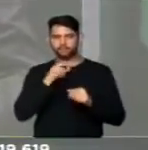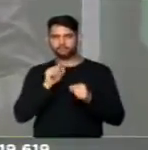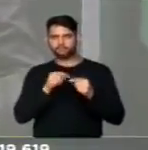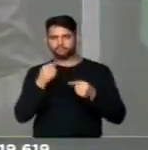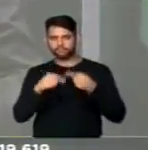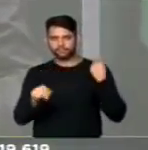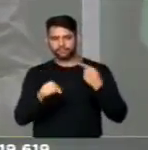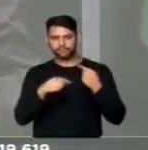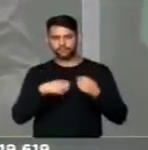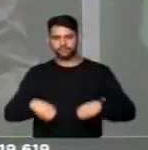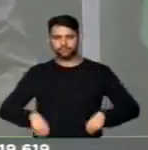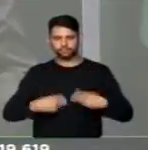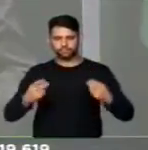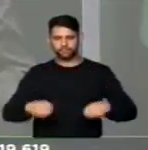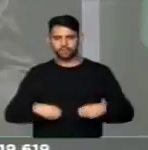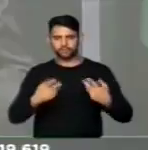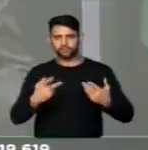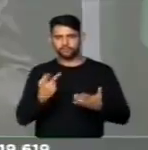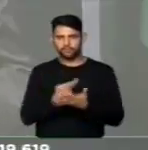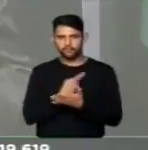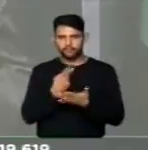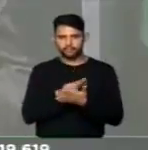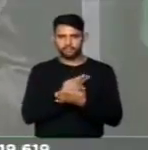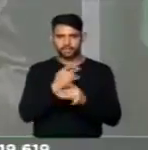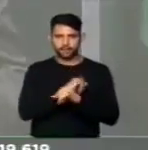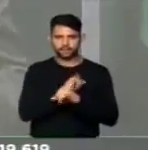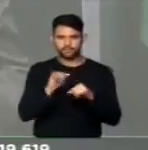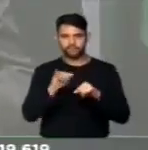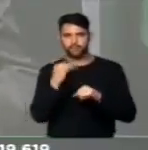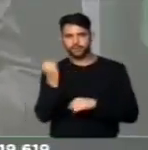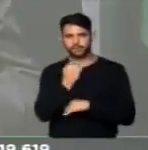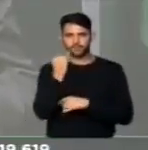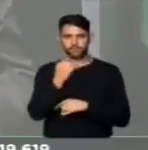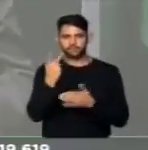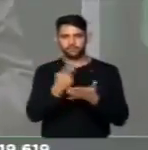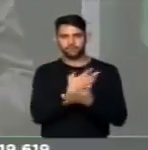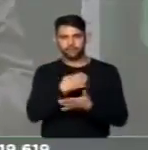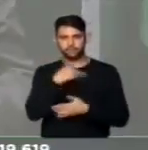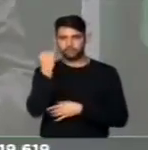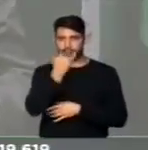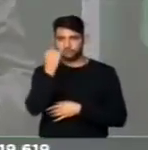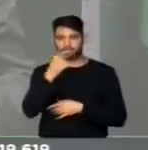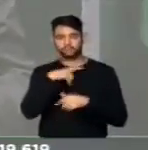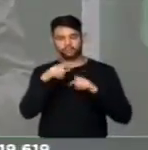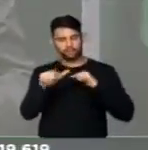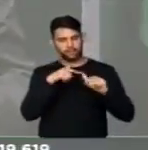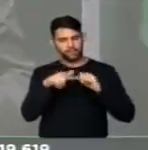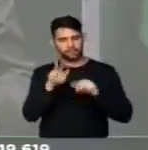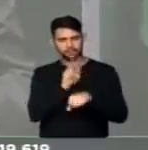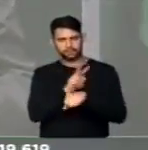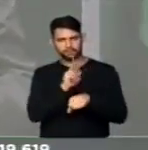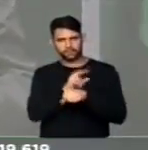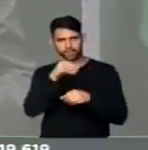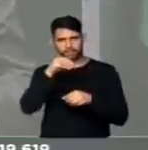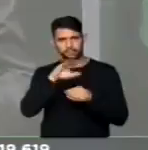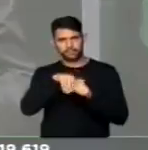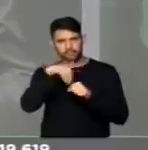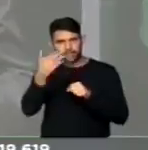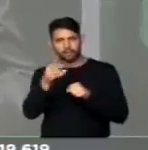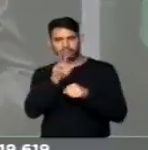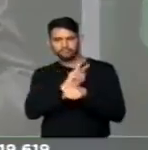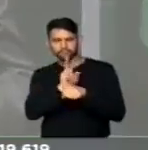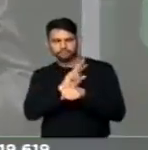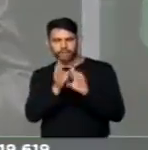impugnar despesas ilegais. Dado o simbolismo do ato e sua importância para o exercício do controle externo de forma